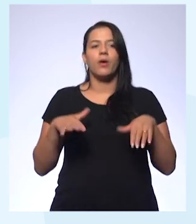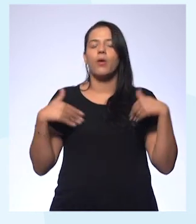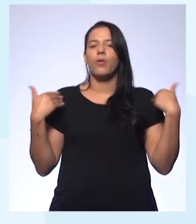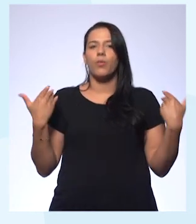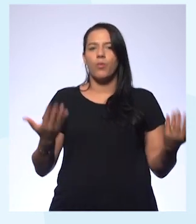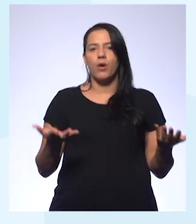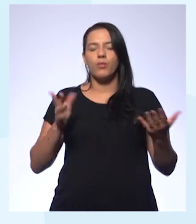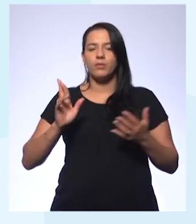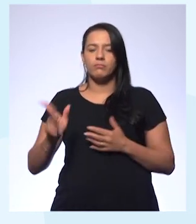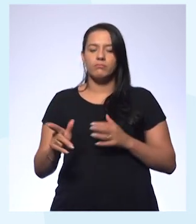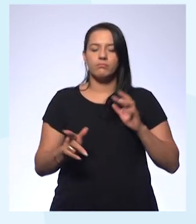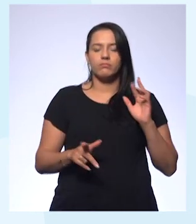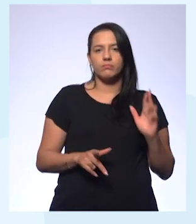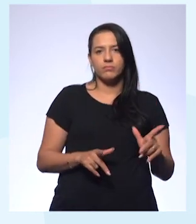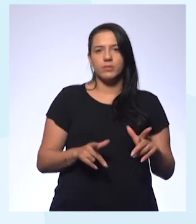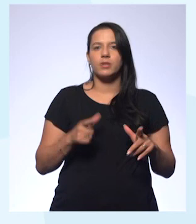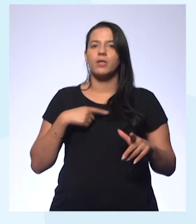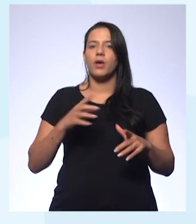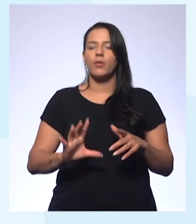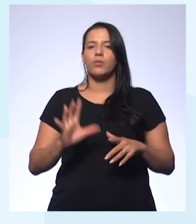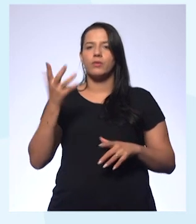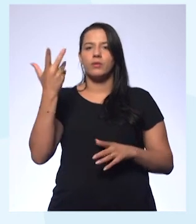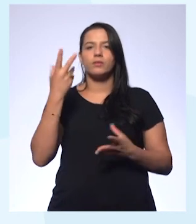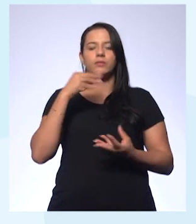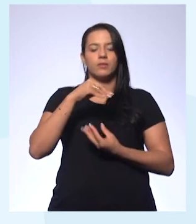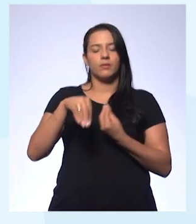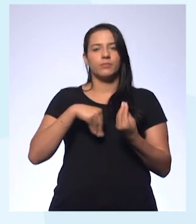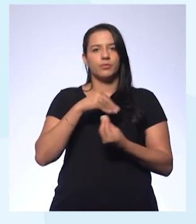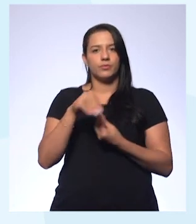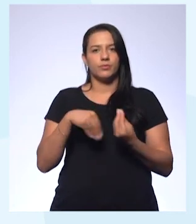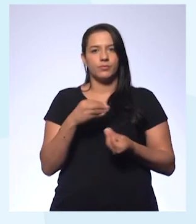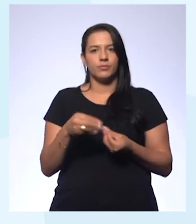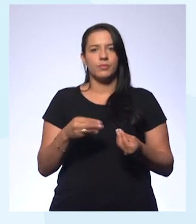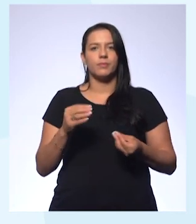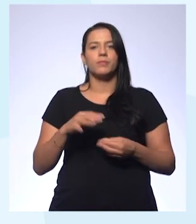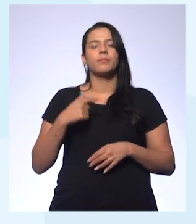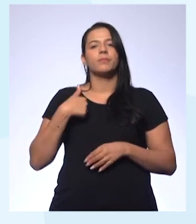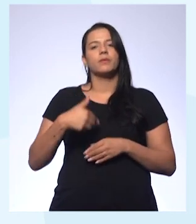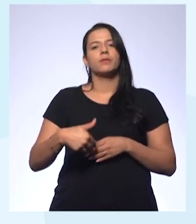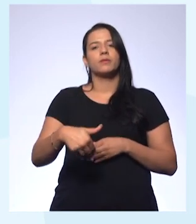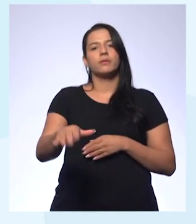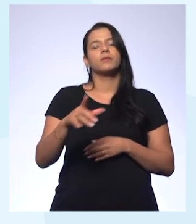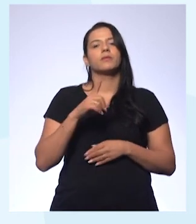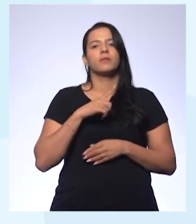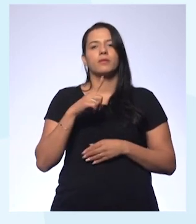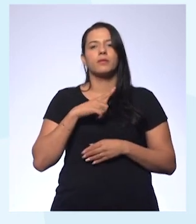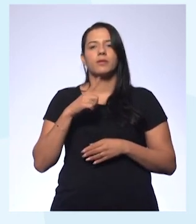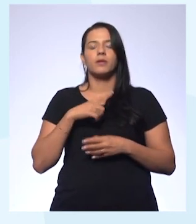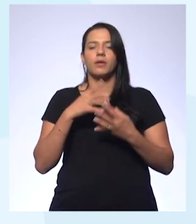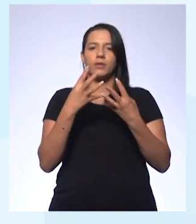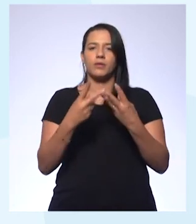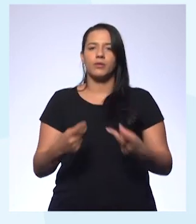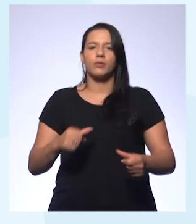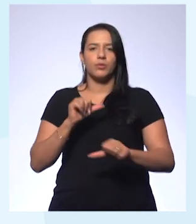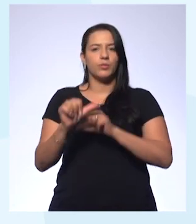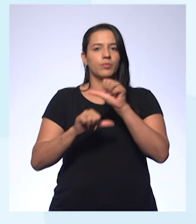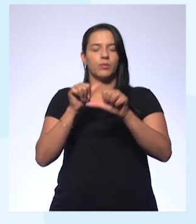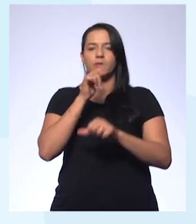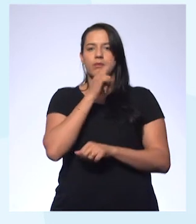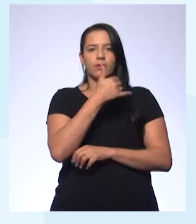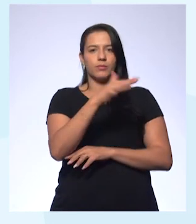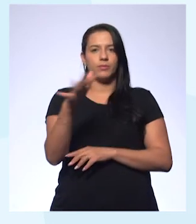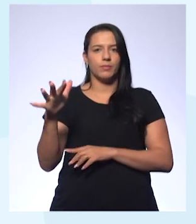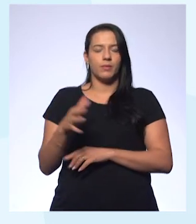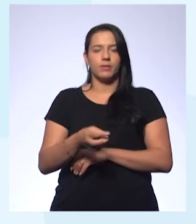é a diferença que ocorre nesses componentes para que seja feita a dessalinização da água do mar.